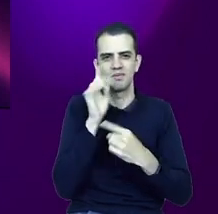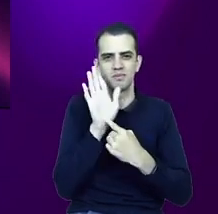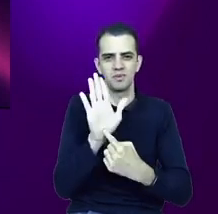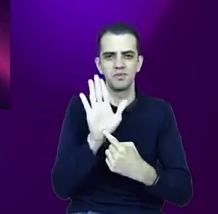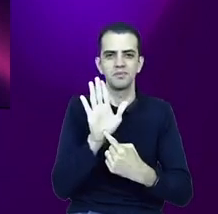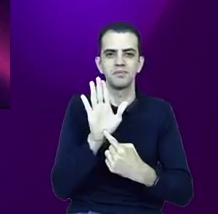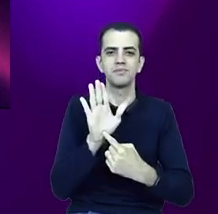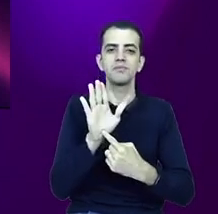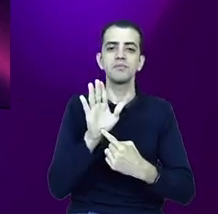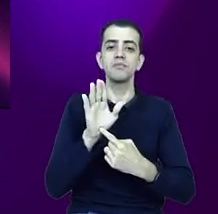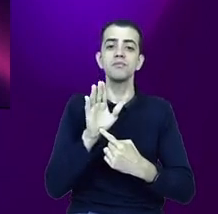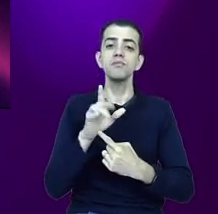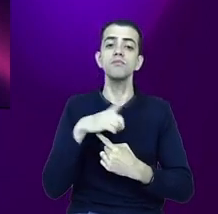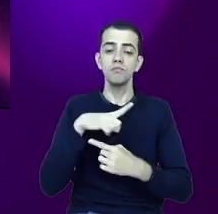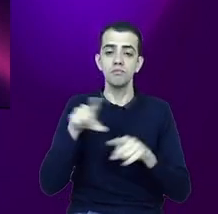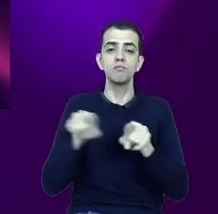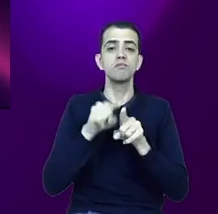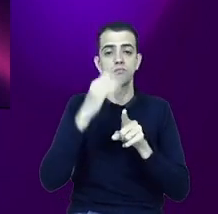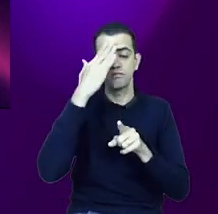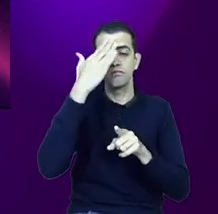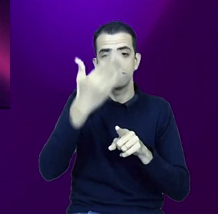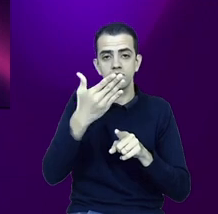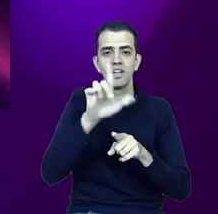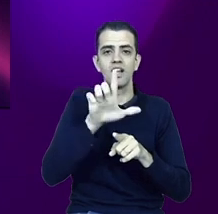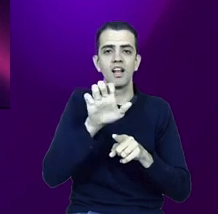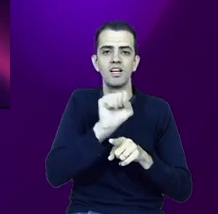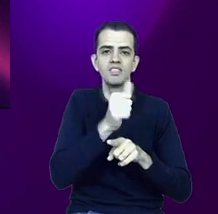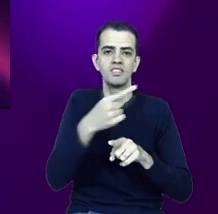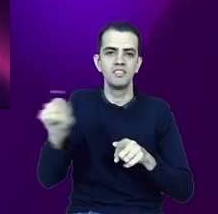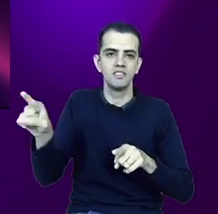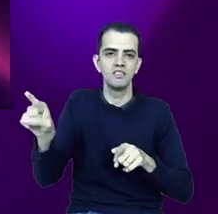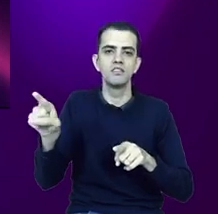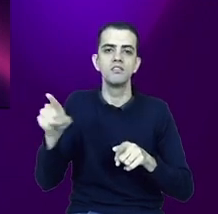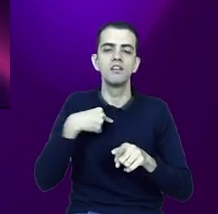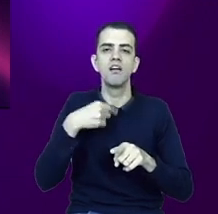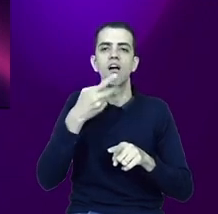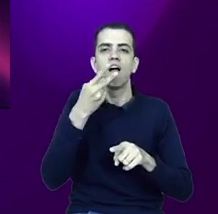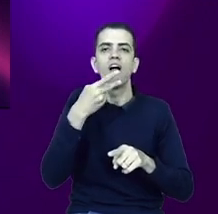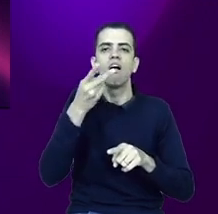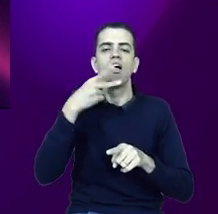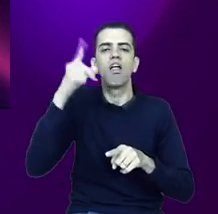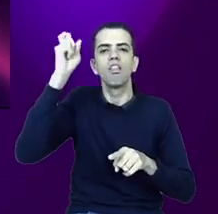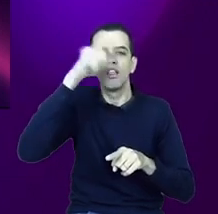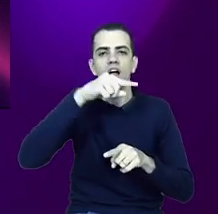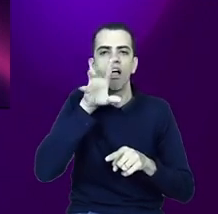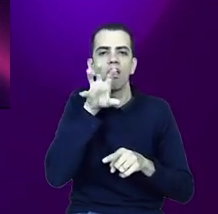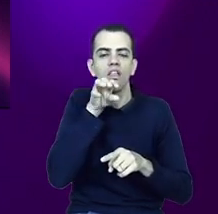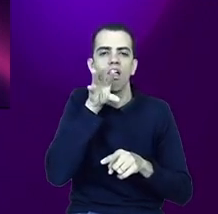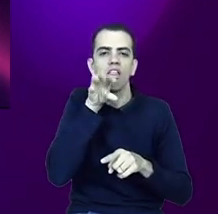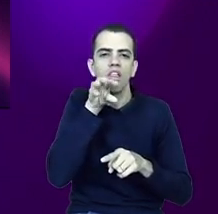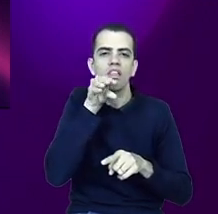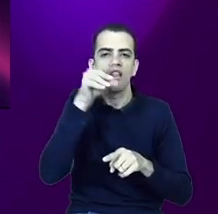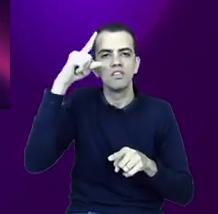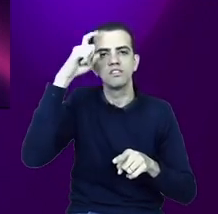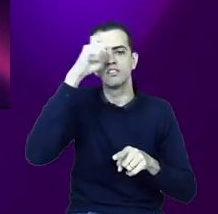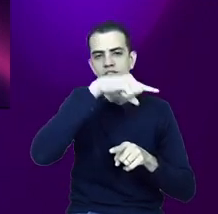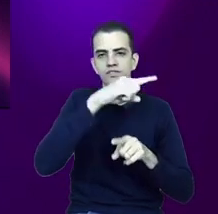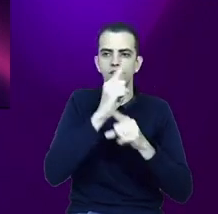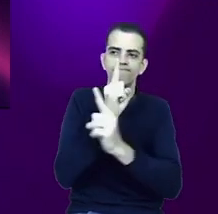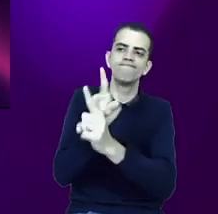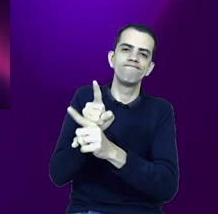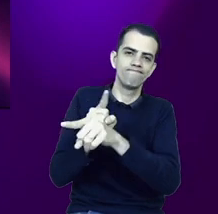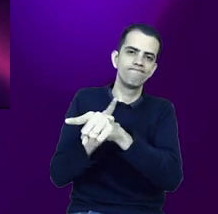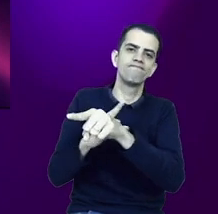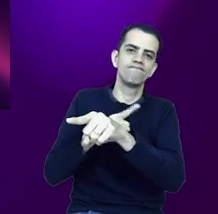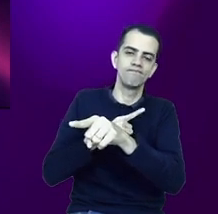paciente com lesão também frontal, que apresentava alterações de fala como diagnóstico, ao diagnóstico. E